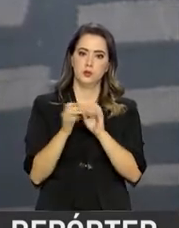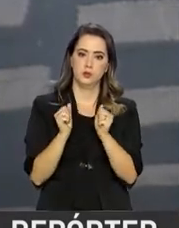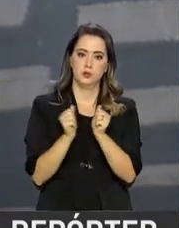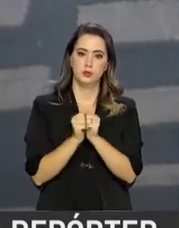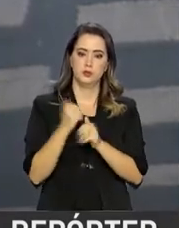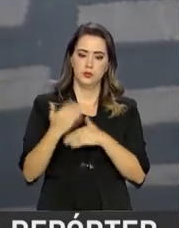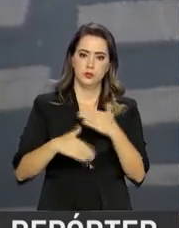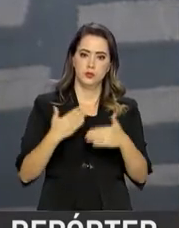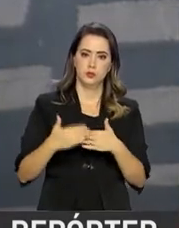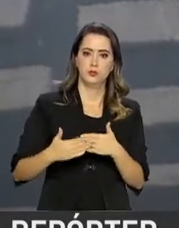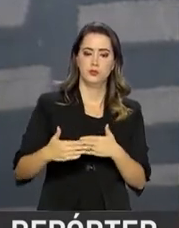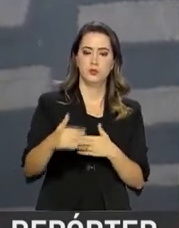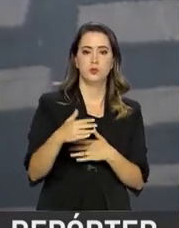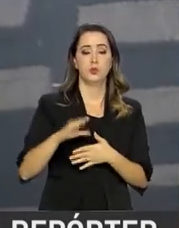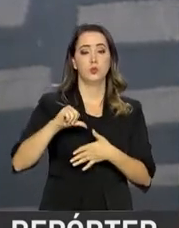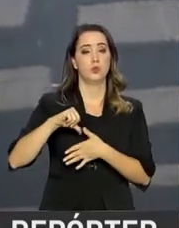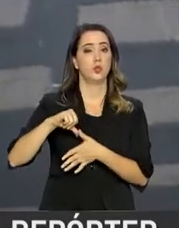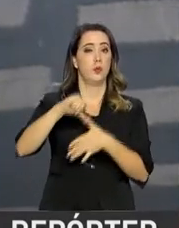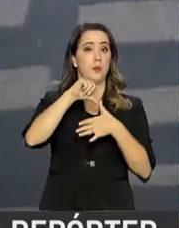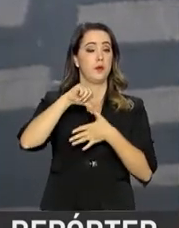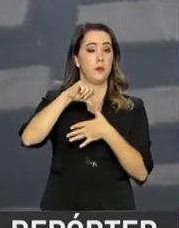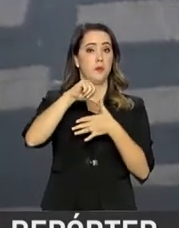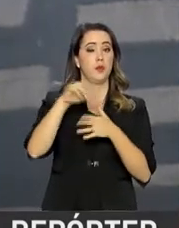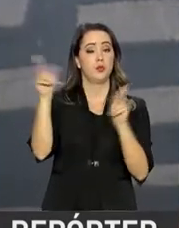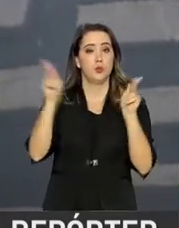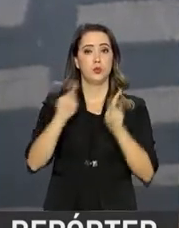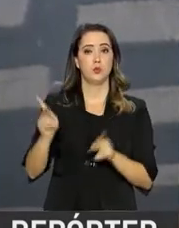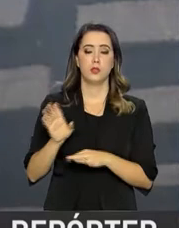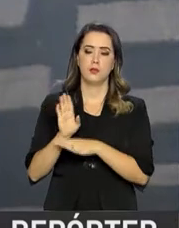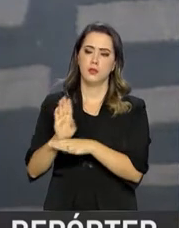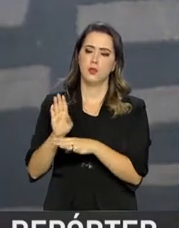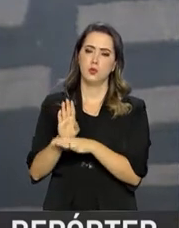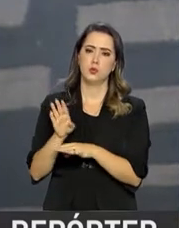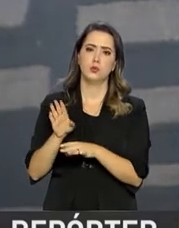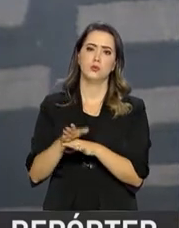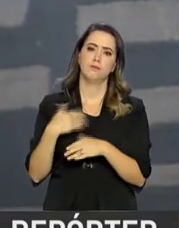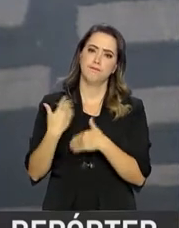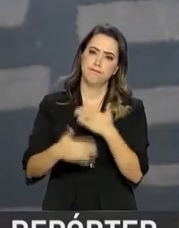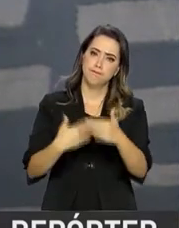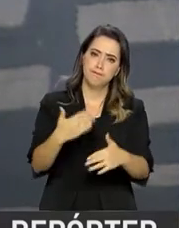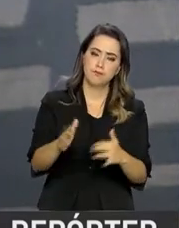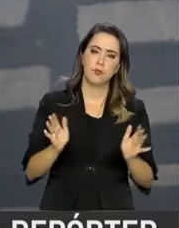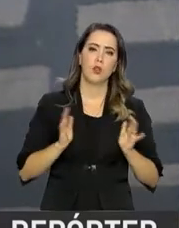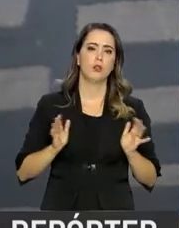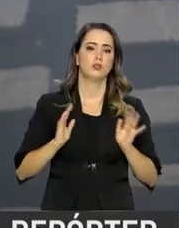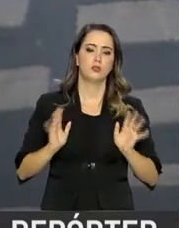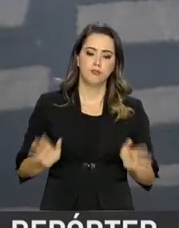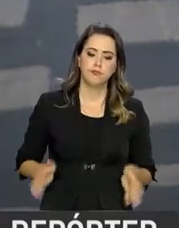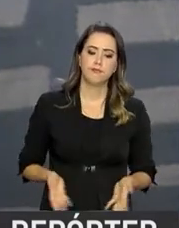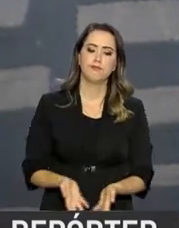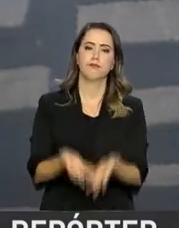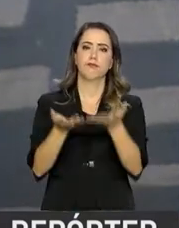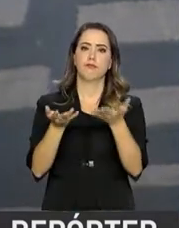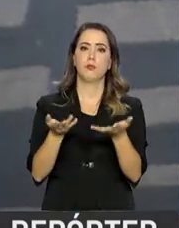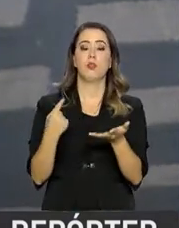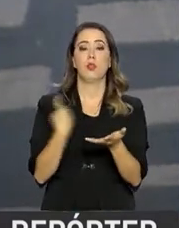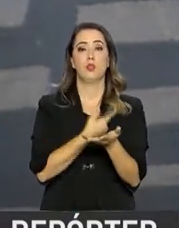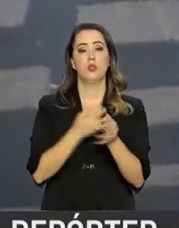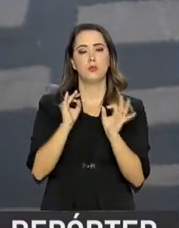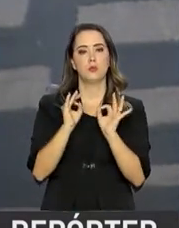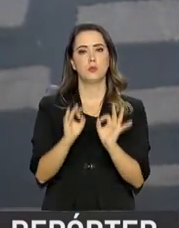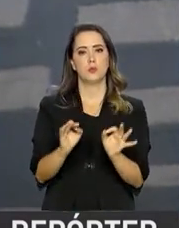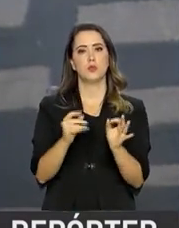de uma américa do sul de paz cooperação e prosperidade portanto estamos prontos a